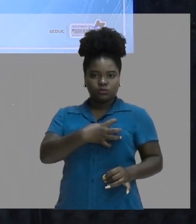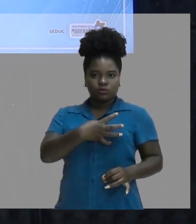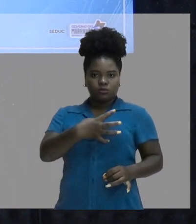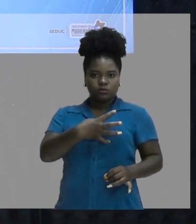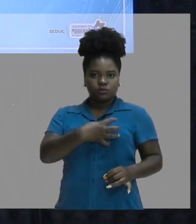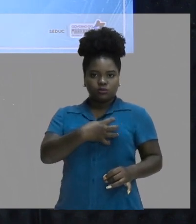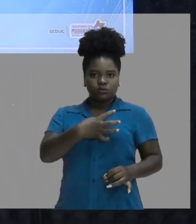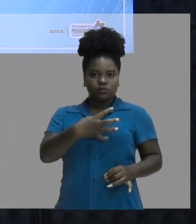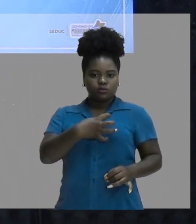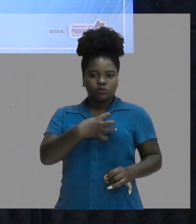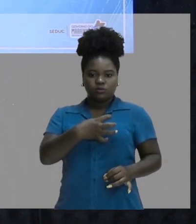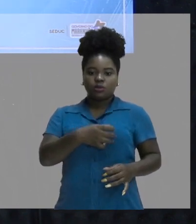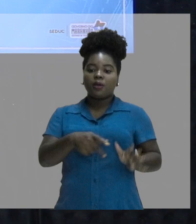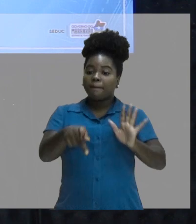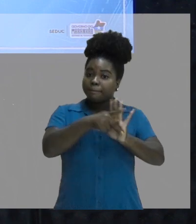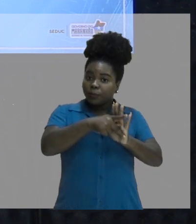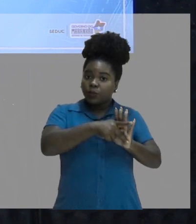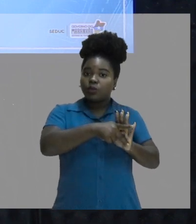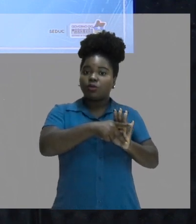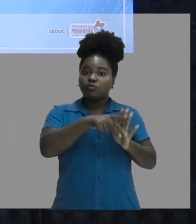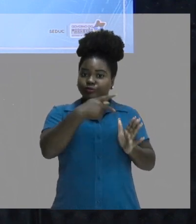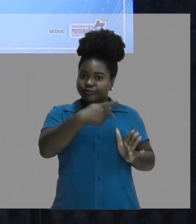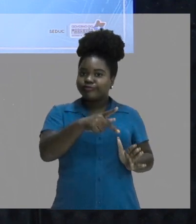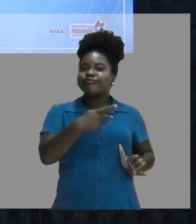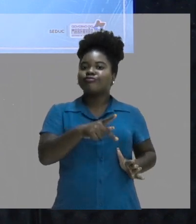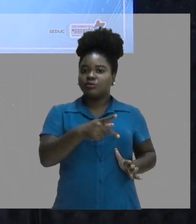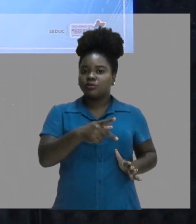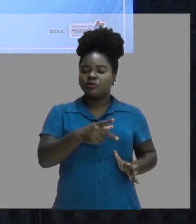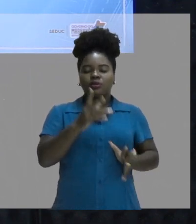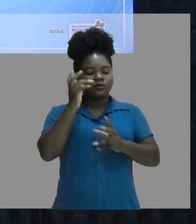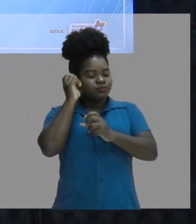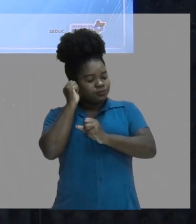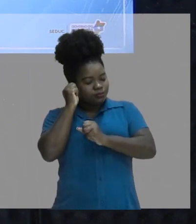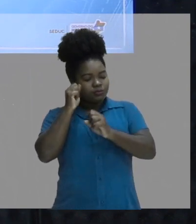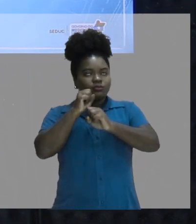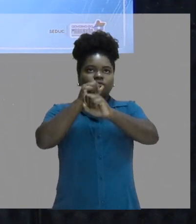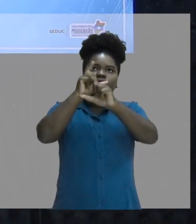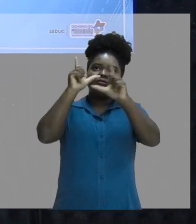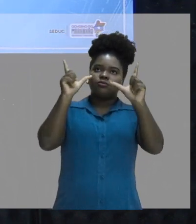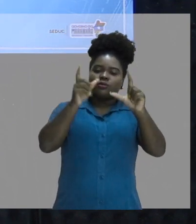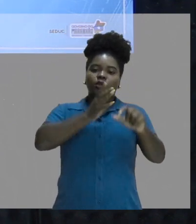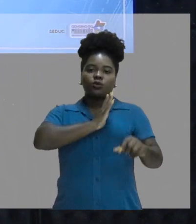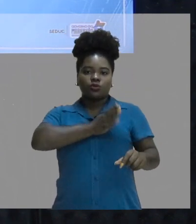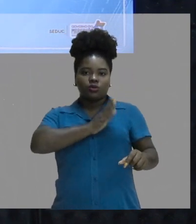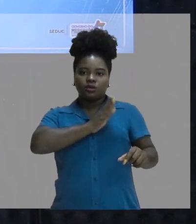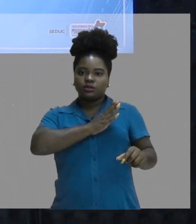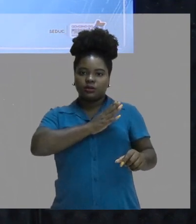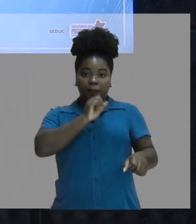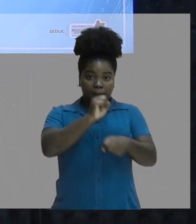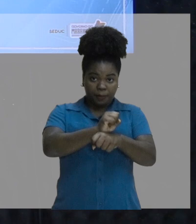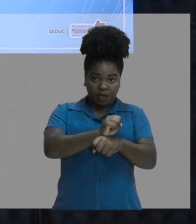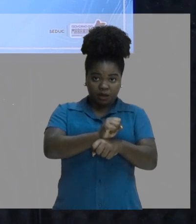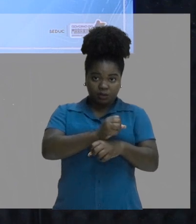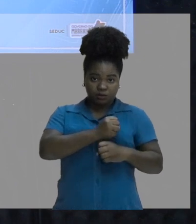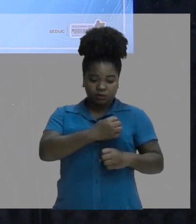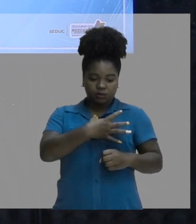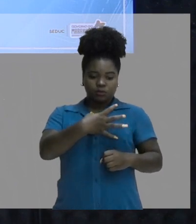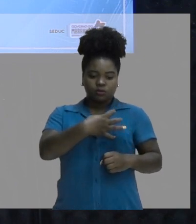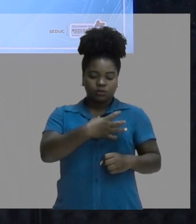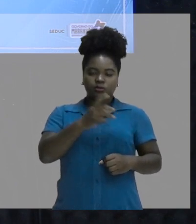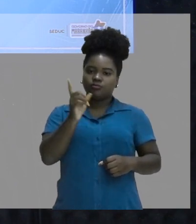forma involuntária. Tá aqui, ó. A gente dorme, a gente acorda, nosso coração ele não para de